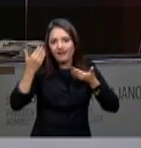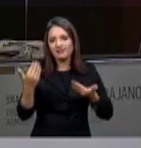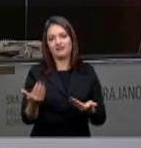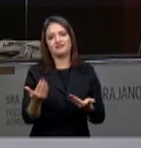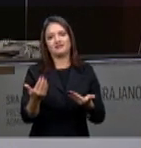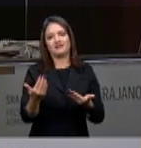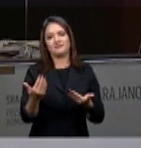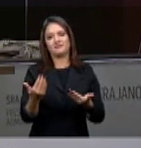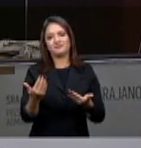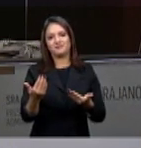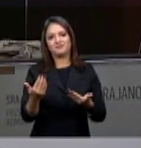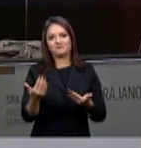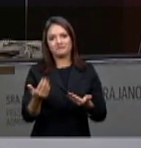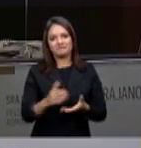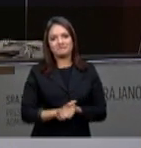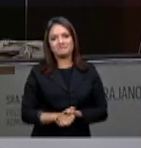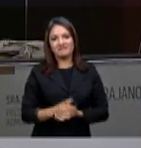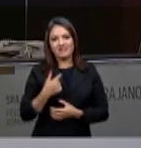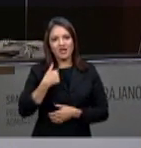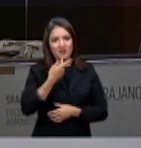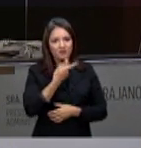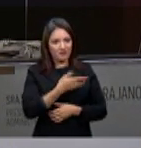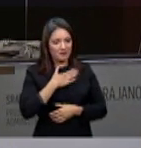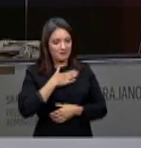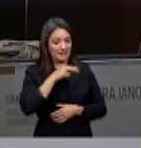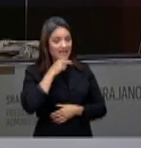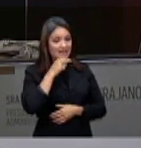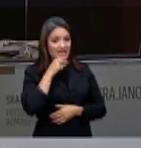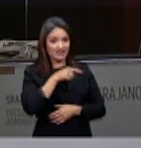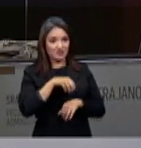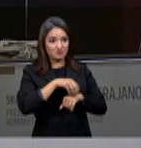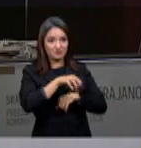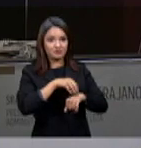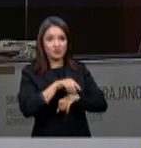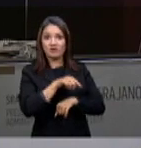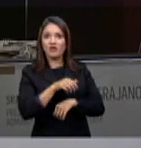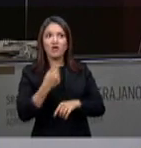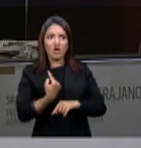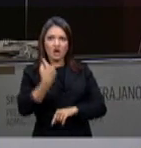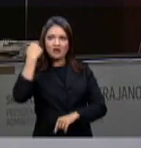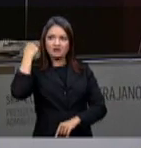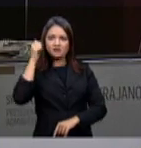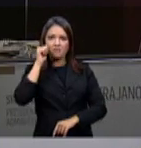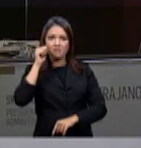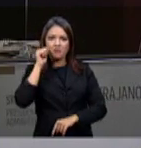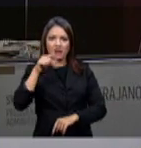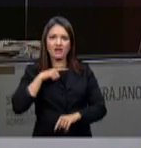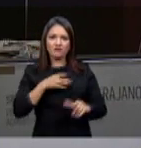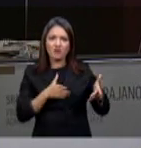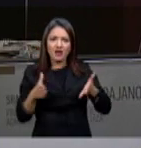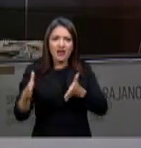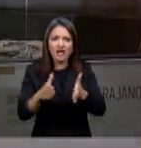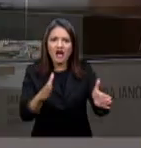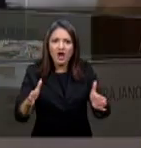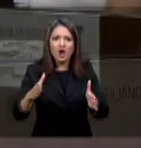tem contado muito muito para minha neta que teve mulheres que foram para a praça para poder tudo levantar sutiã para